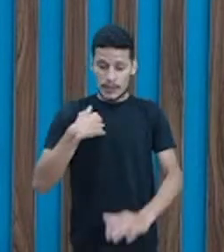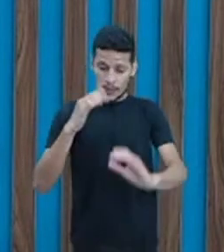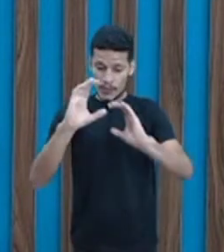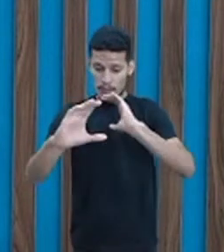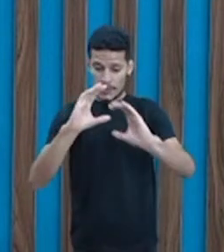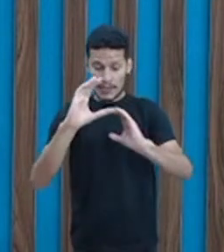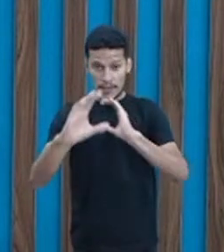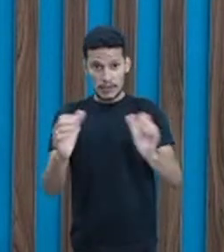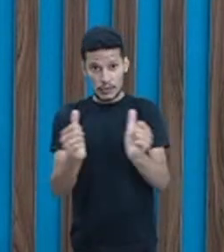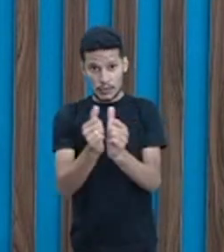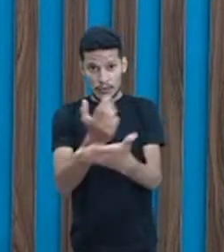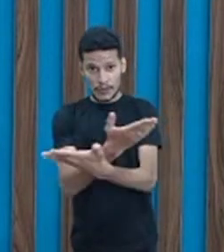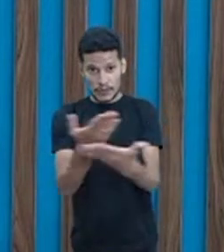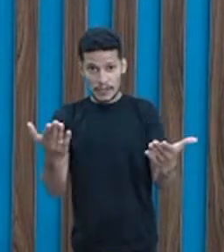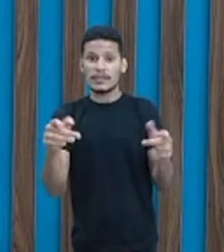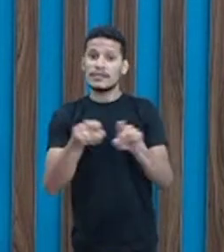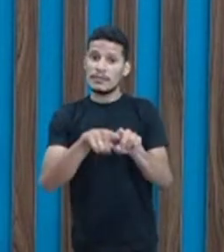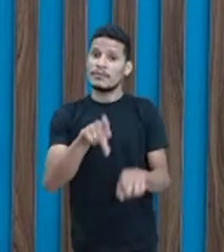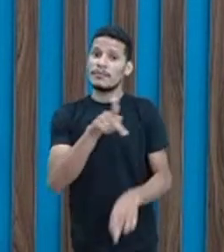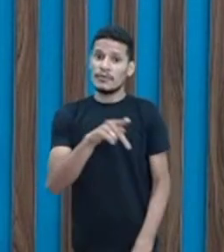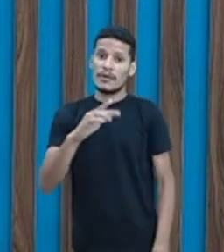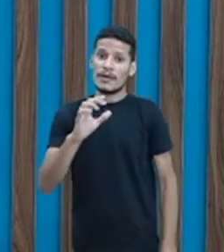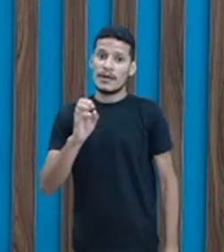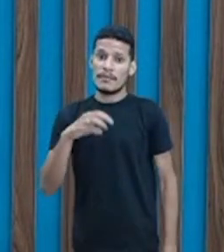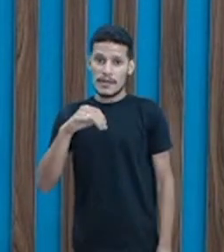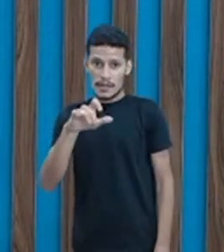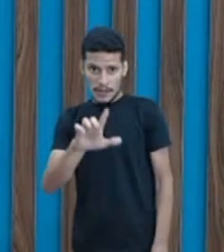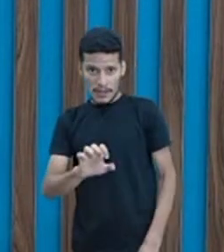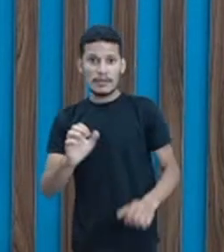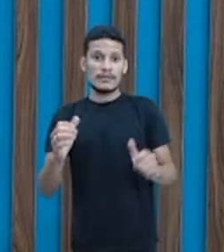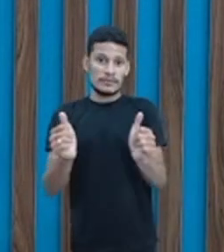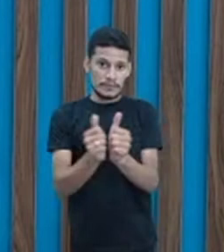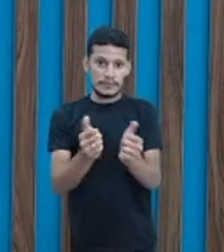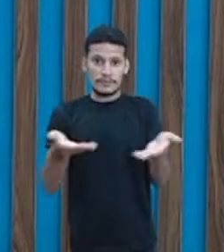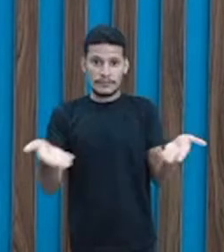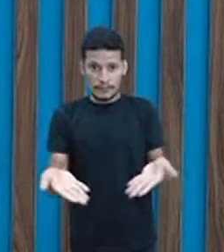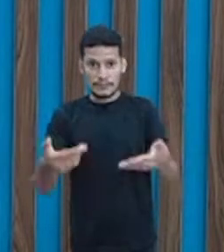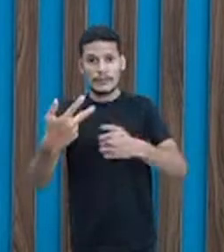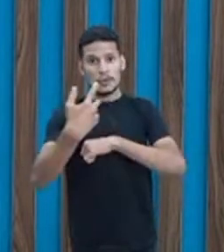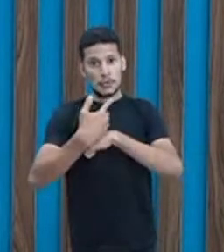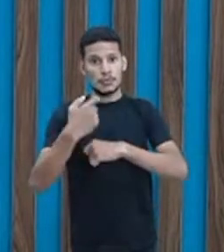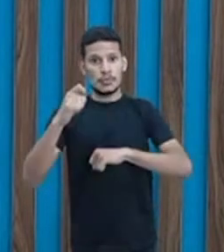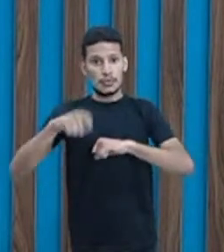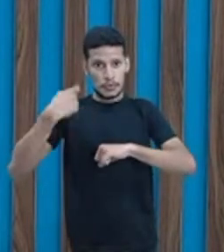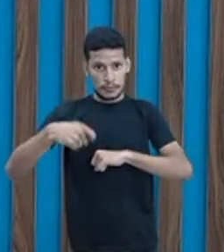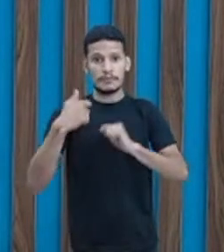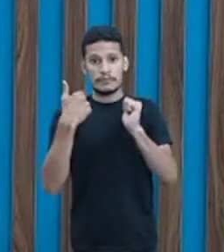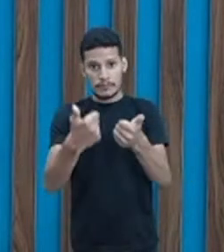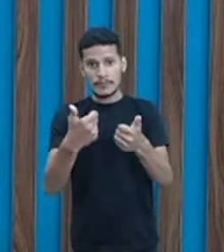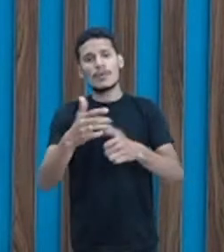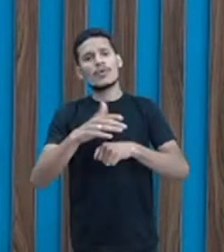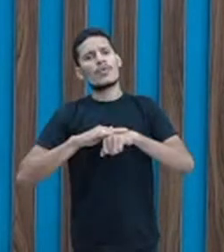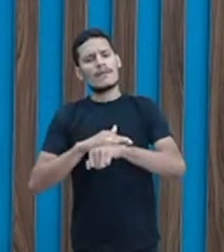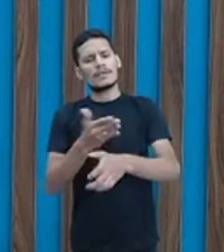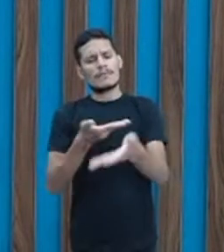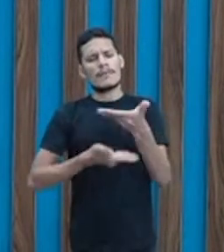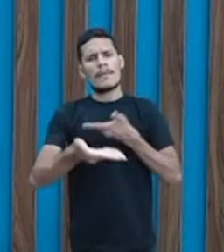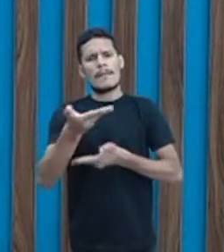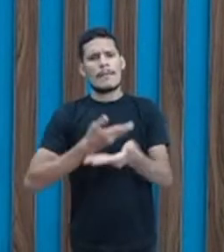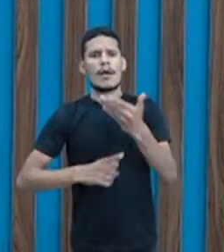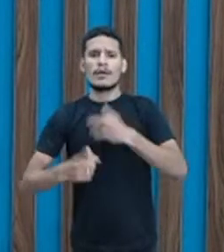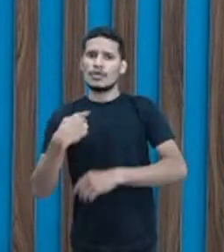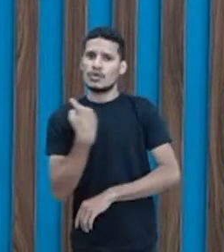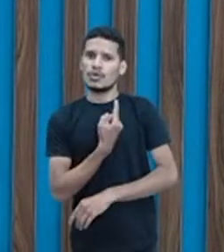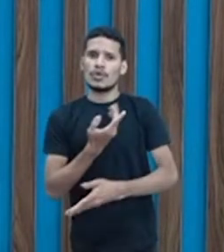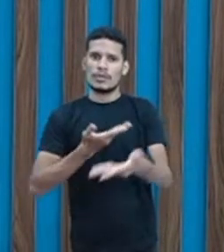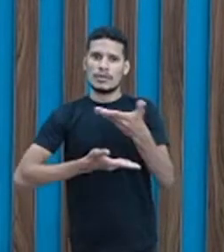aqui, tá? Entre vocês e a professora Camille aqui no estúdio. Então, comentem aí, conversem com a gente vai falar com vocês também.